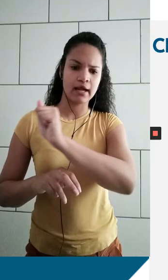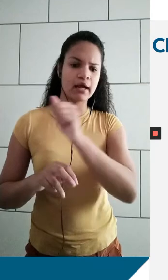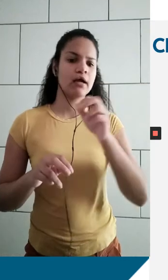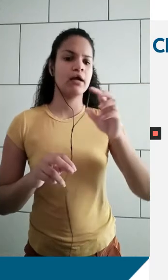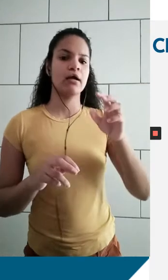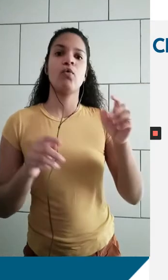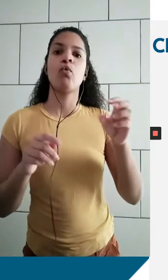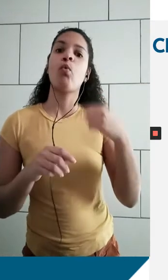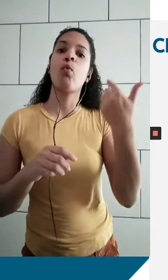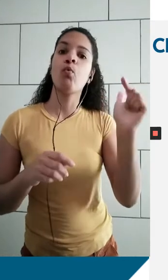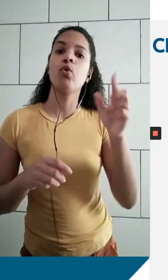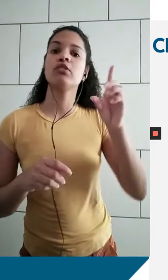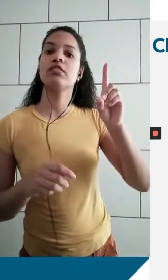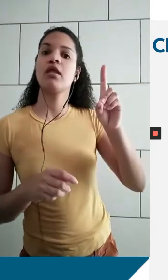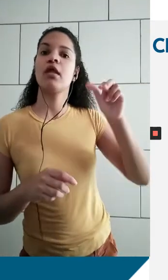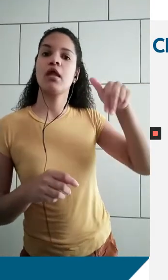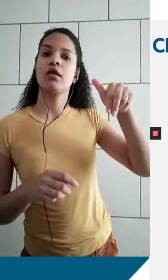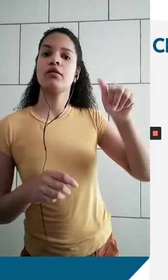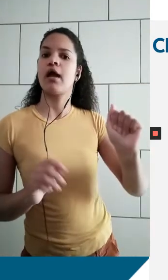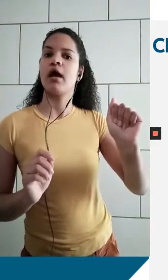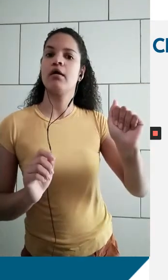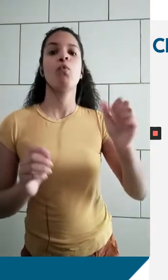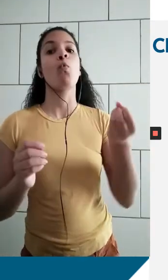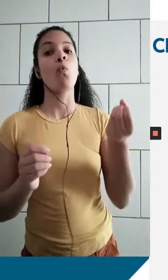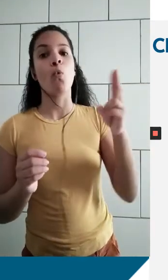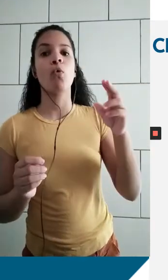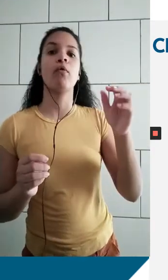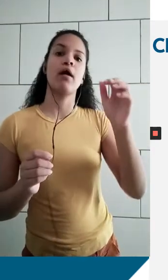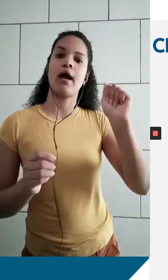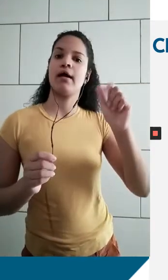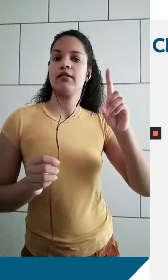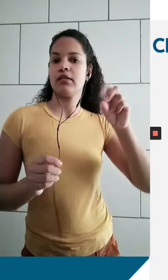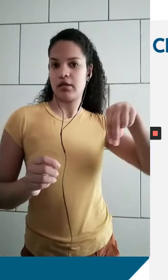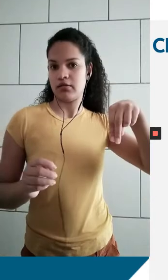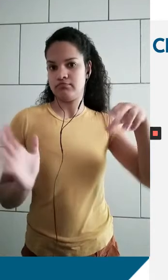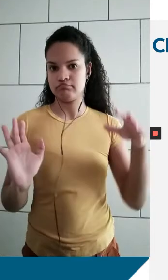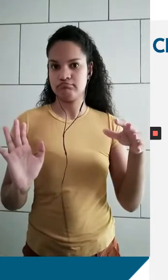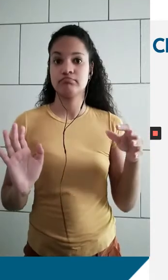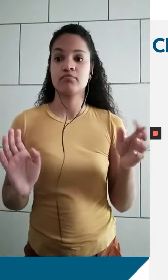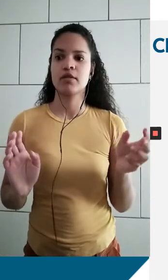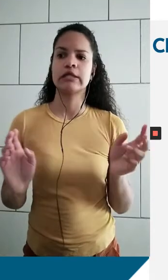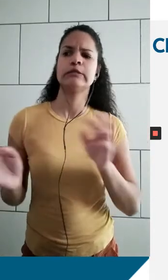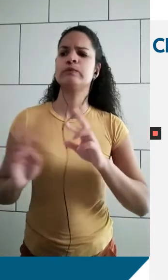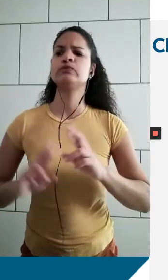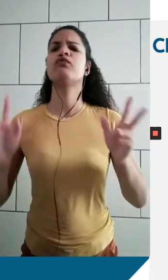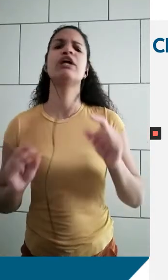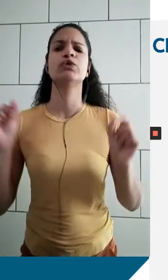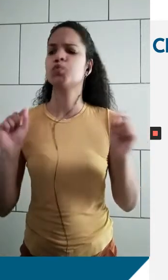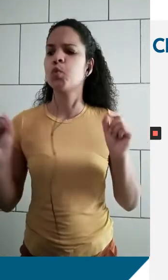ARN, ou ácido desoxirribonucleico, DNA ou ADN. DNA e RNA são por